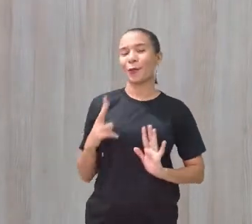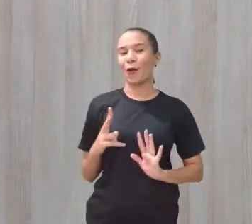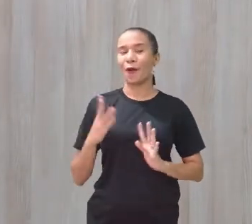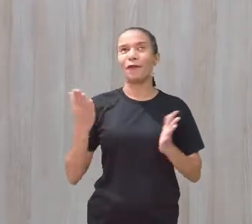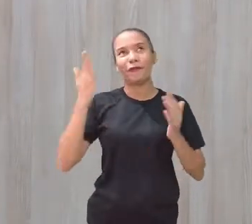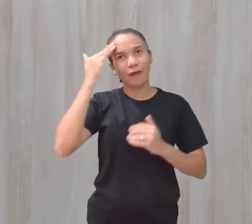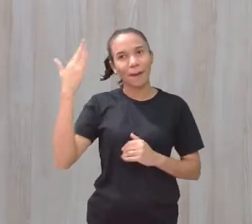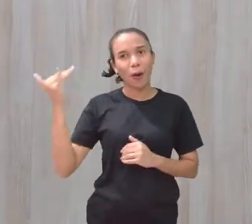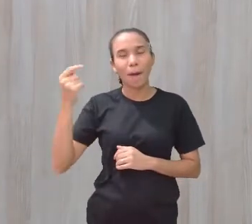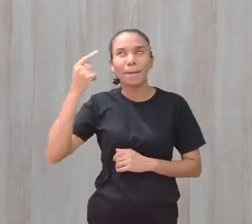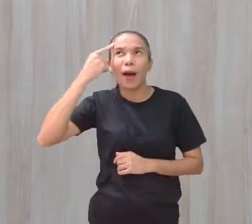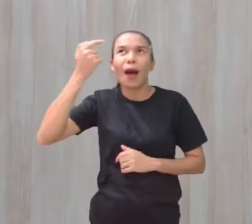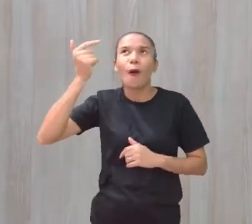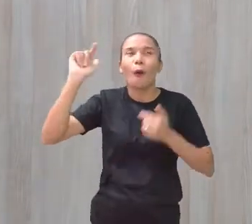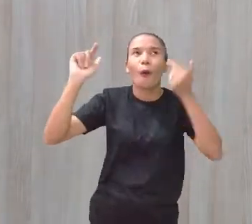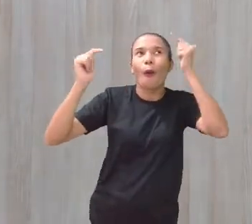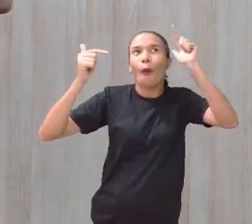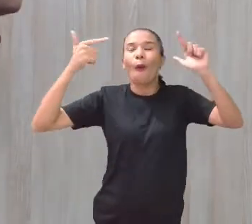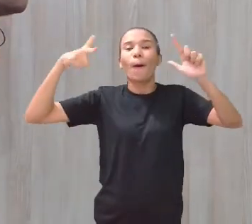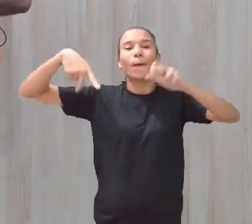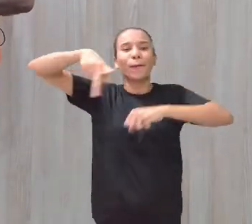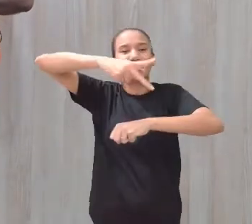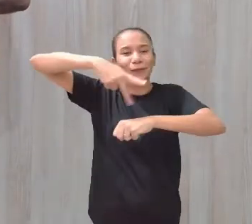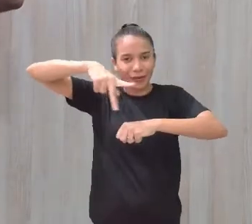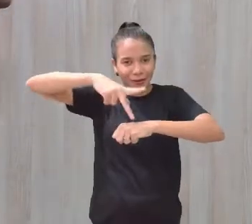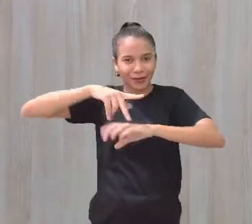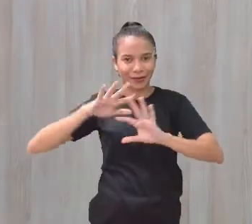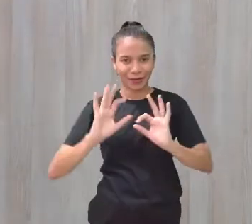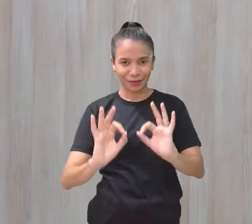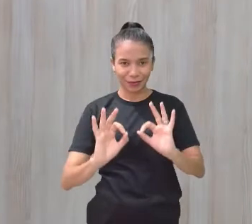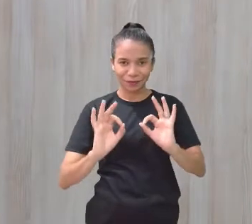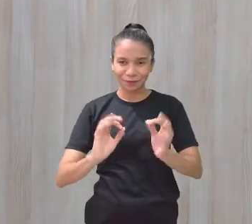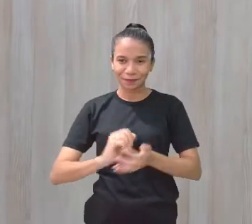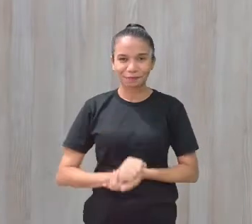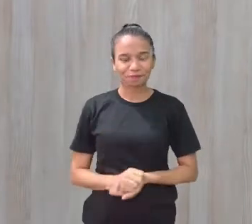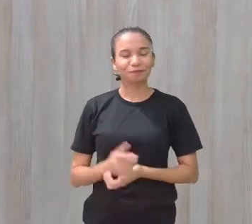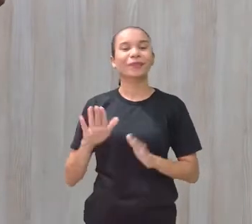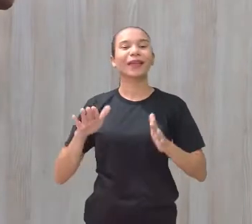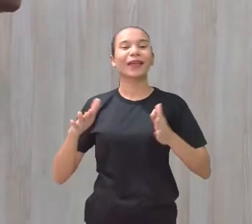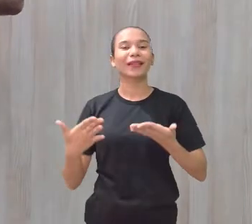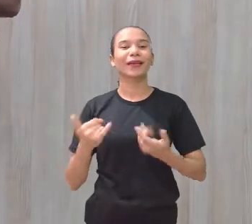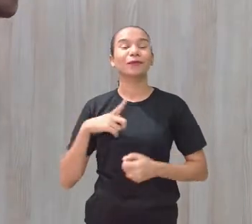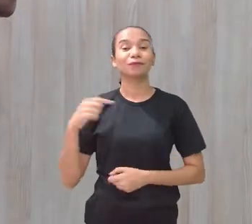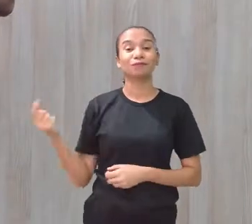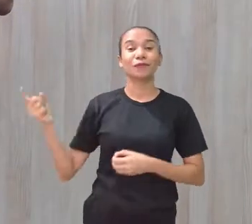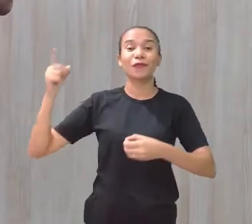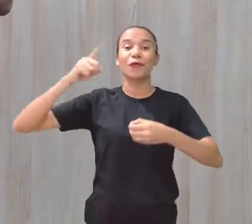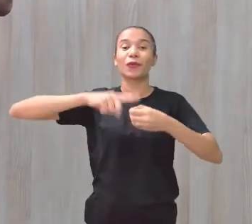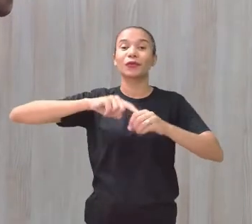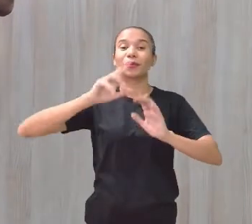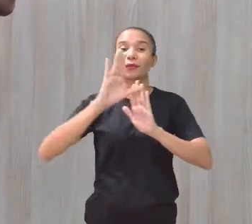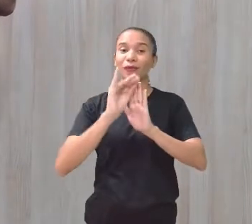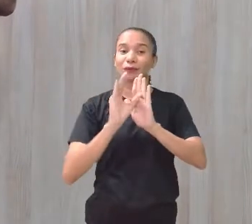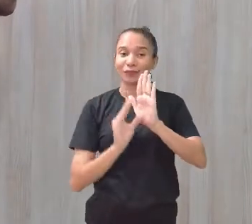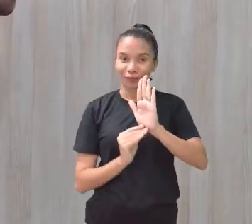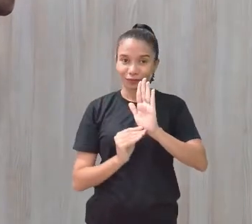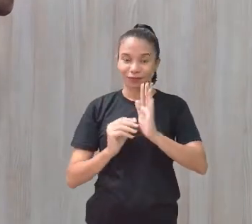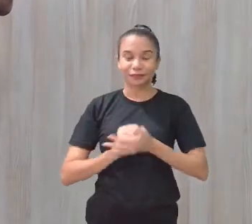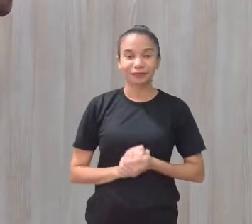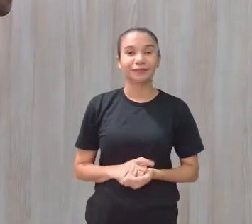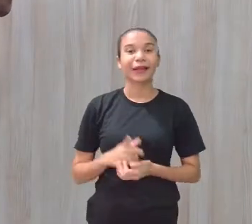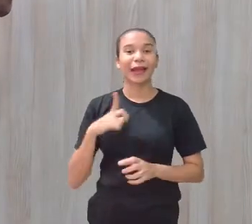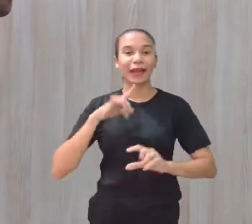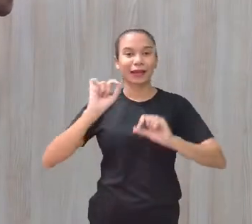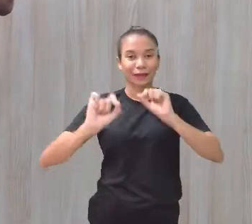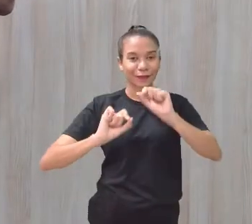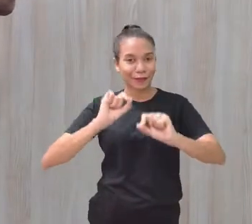Madagascar. Tenta ver aí algum outro país, certo? Então, retomando aqui, o que é que